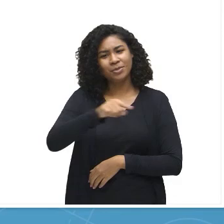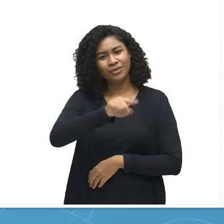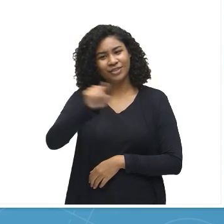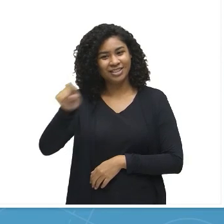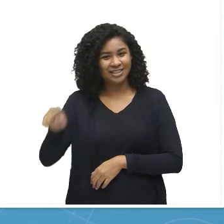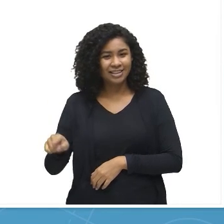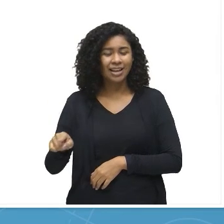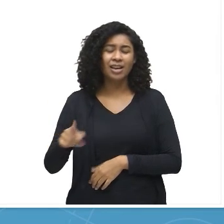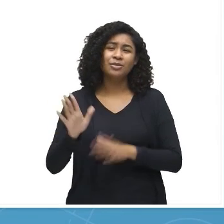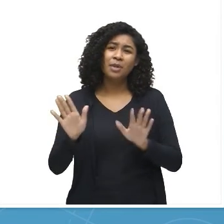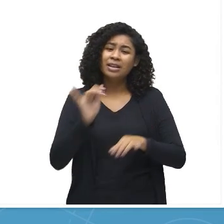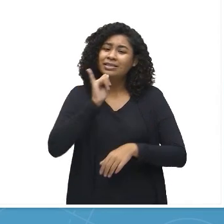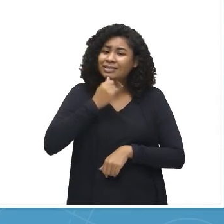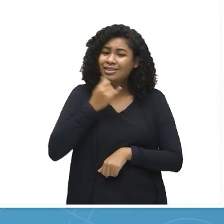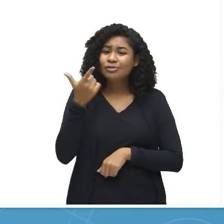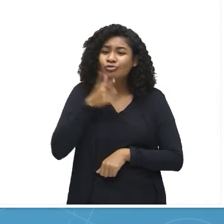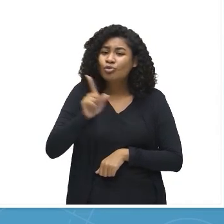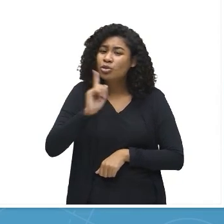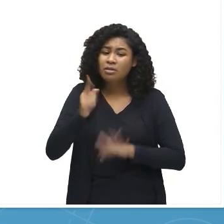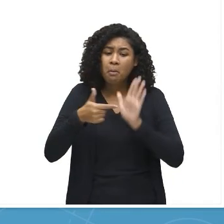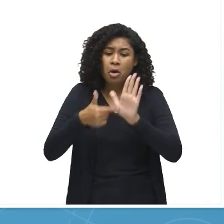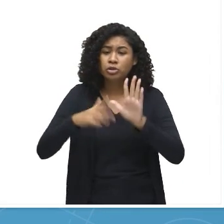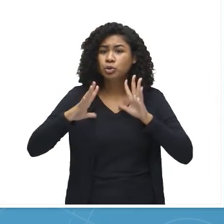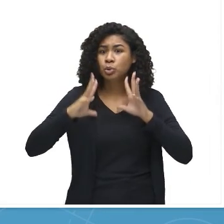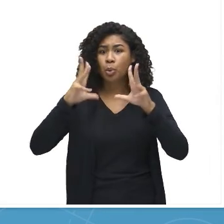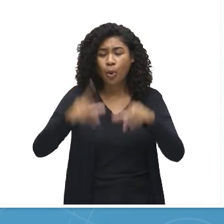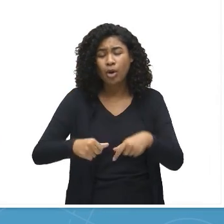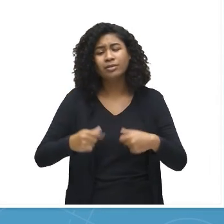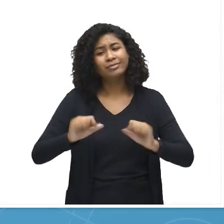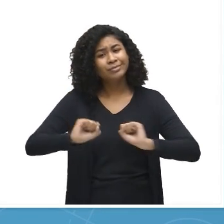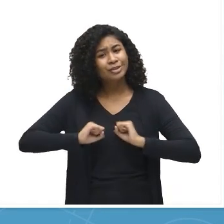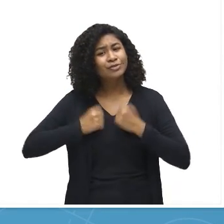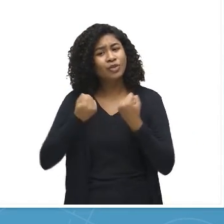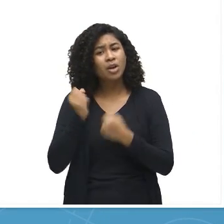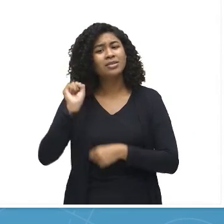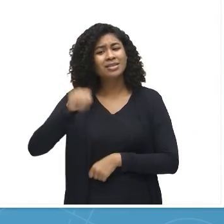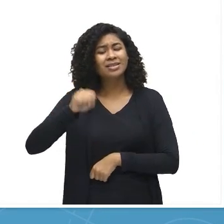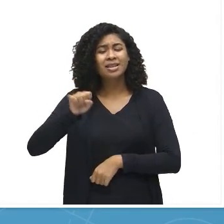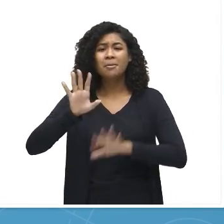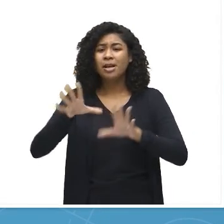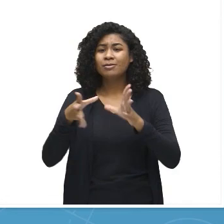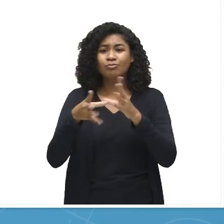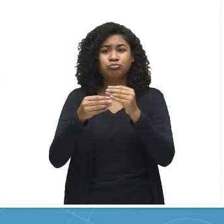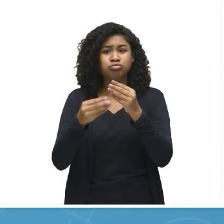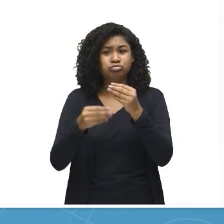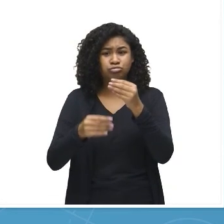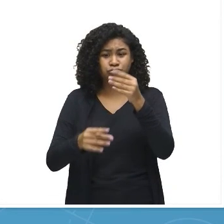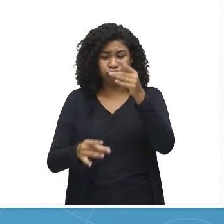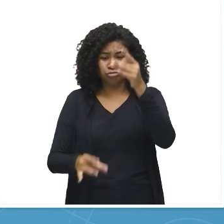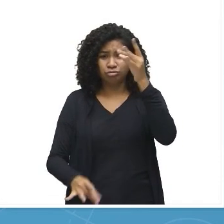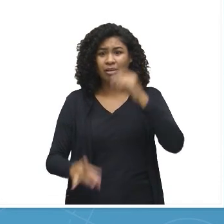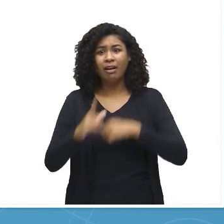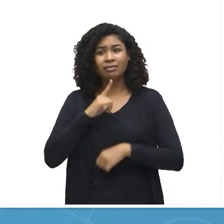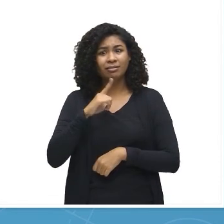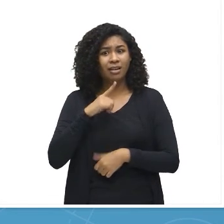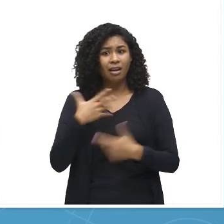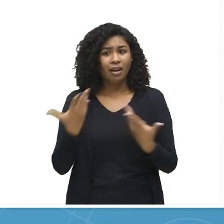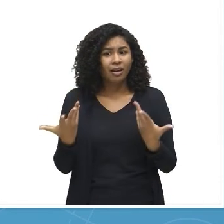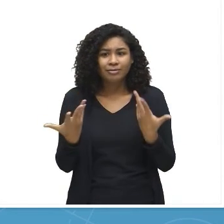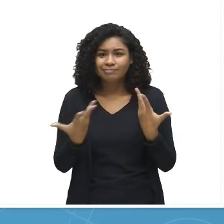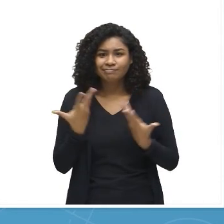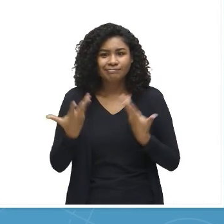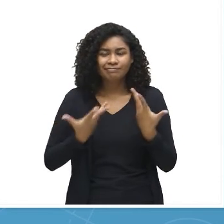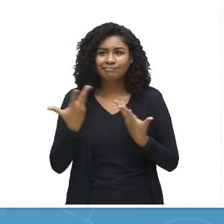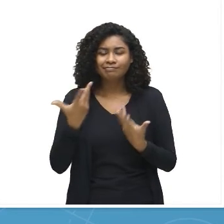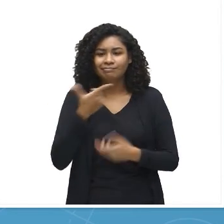para falar o nome de todo mundo, apesar de que a gente tenta, né? Mas são muitas pessoas falando, muitas pessoas participando, e aí às